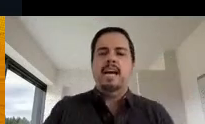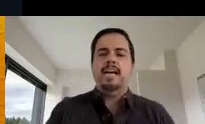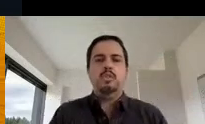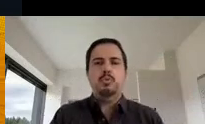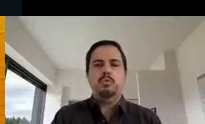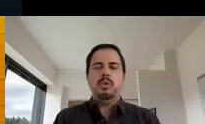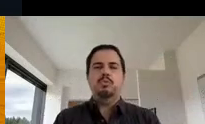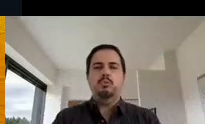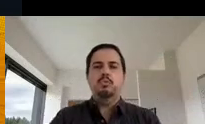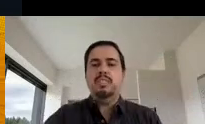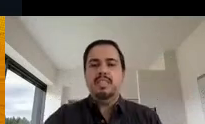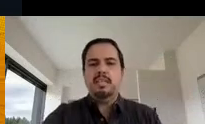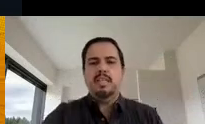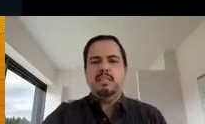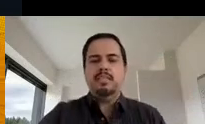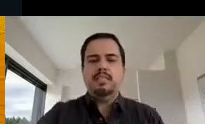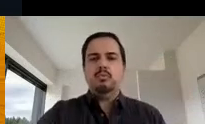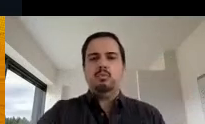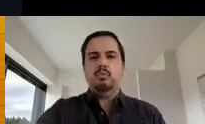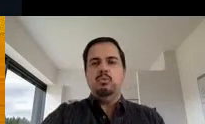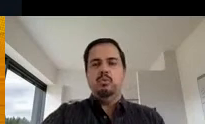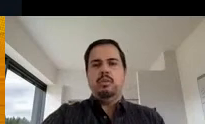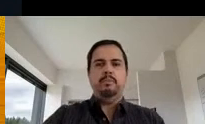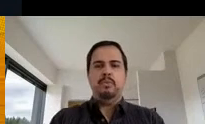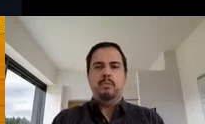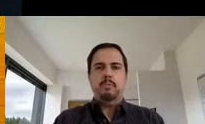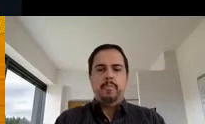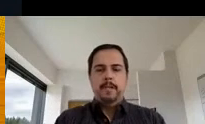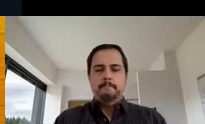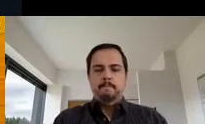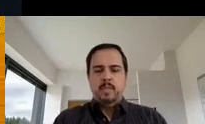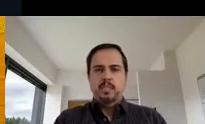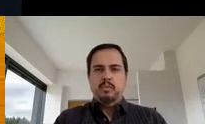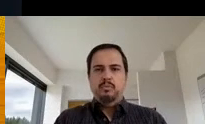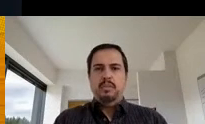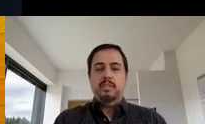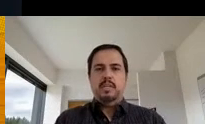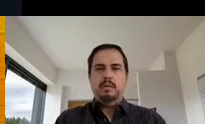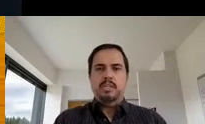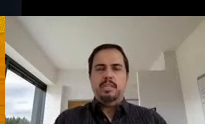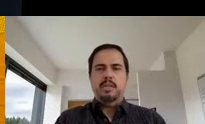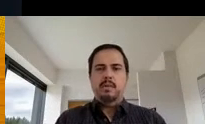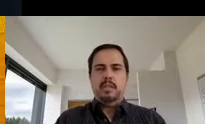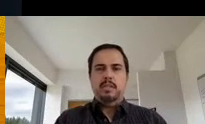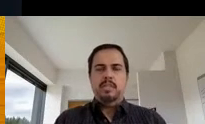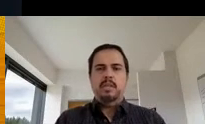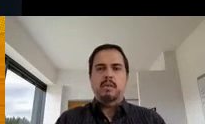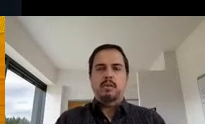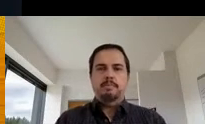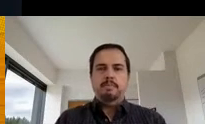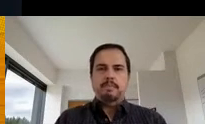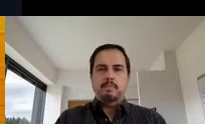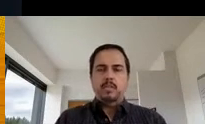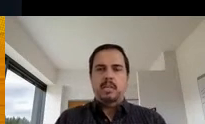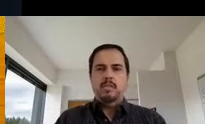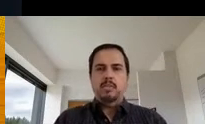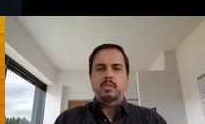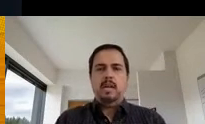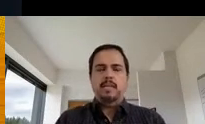cidadãos, a gente usa quase tudo. Eu tenho certeza que você usa tudo que é possível. Gestão financeira, banco digital, cartão